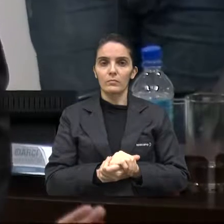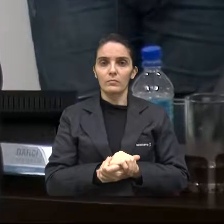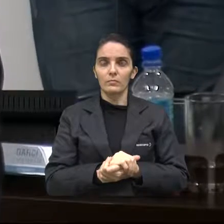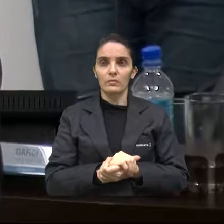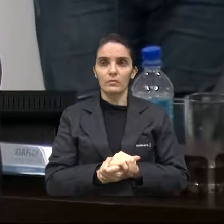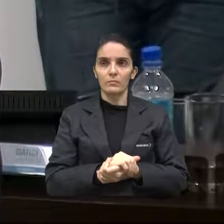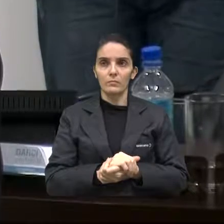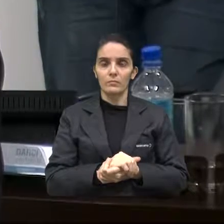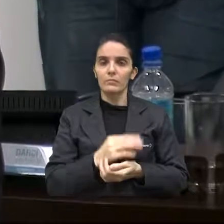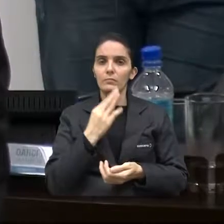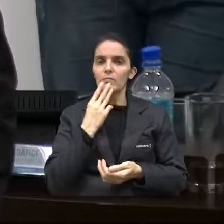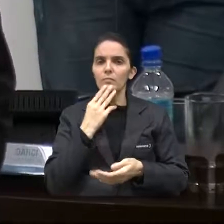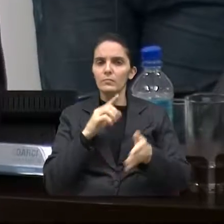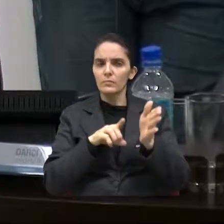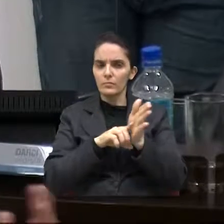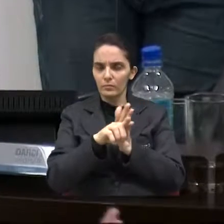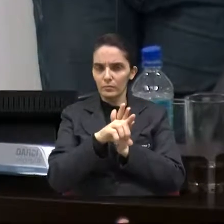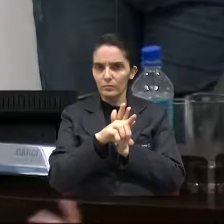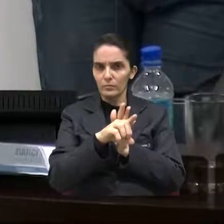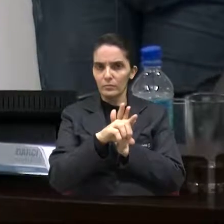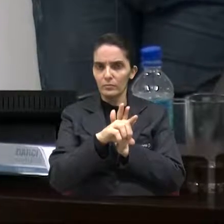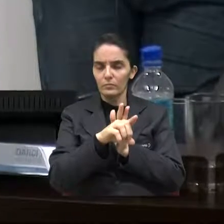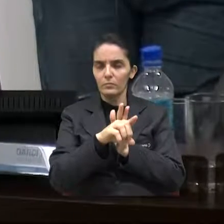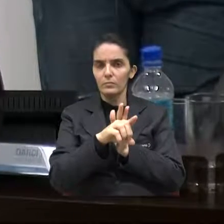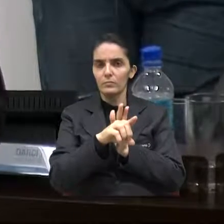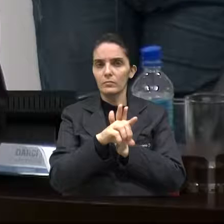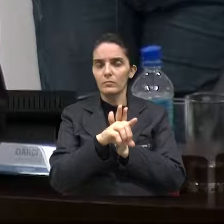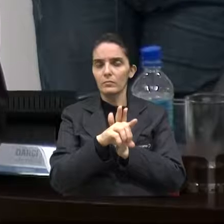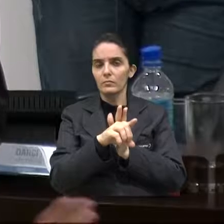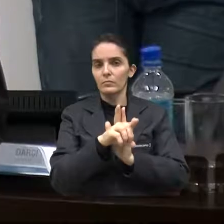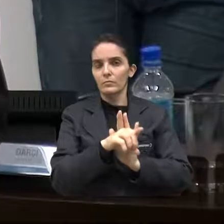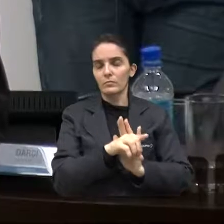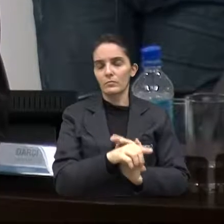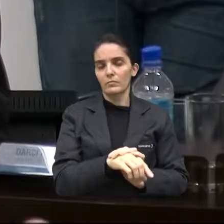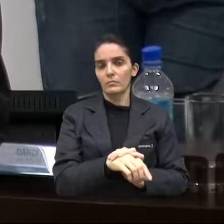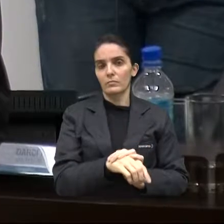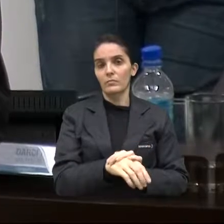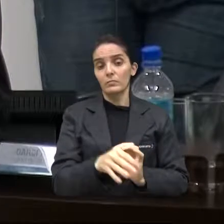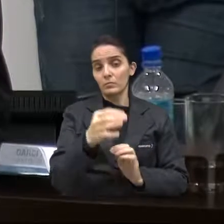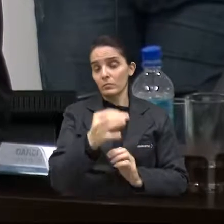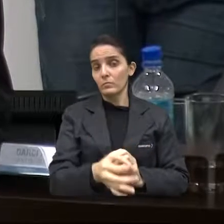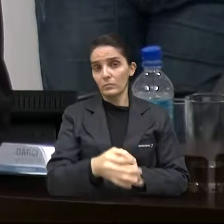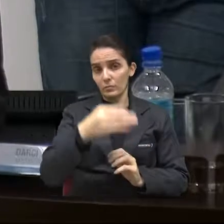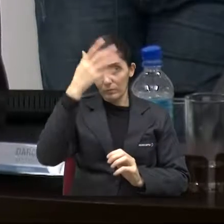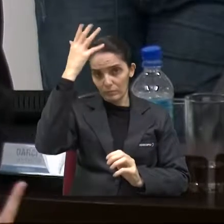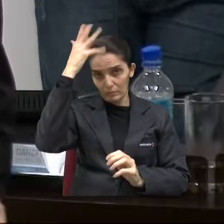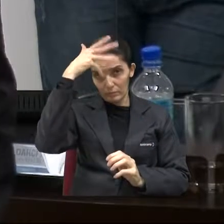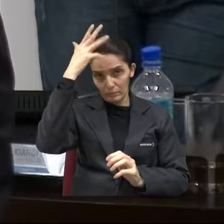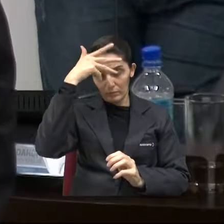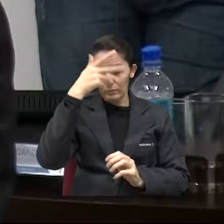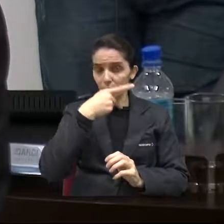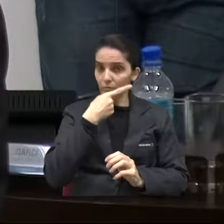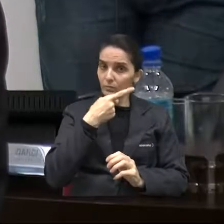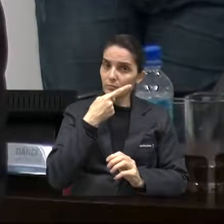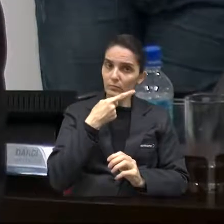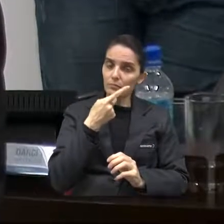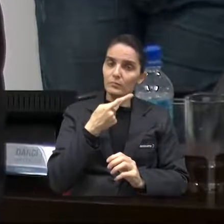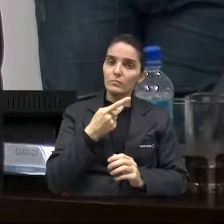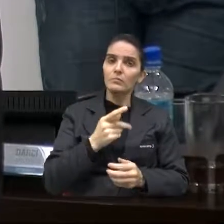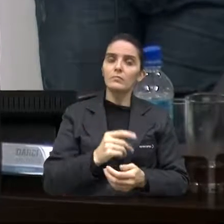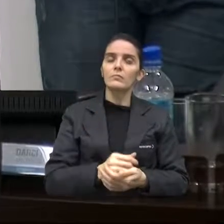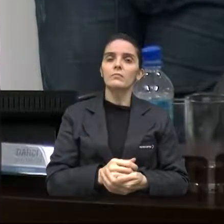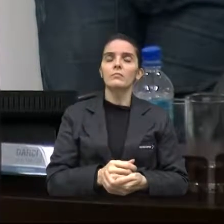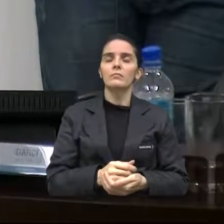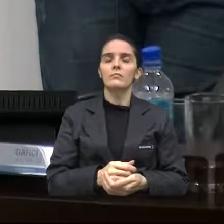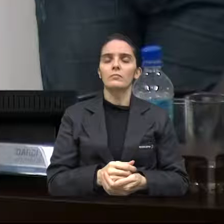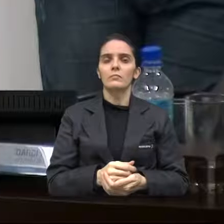minhas perguntas, vereadora Érica Tanque, foi exatamente o que a senhora relatou no plenário na noite de